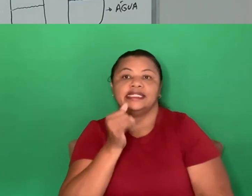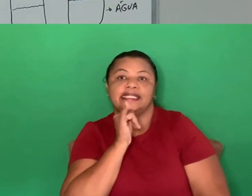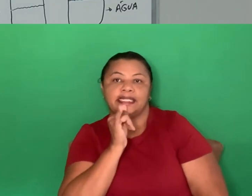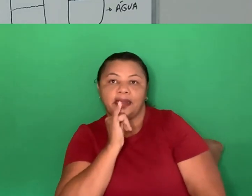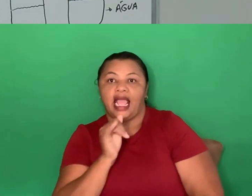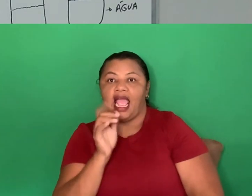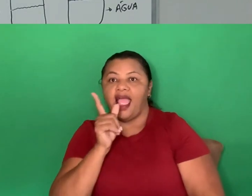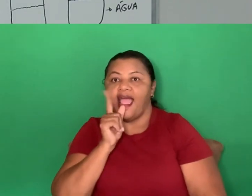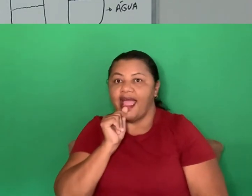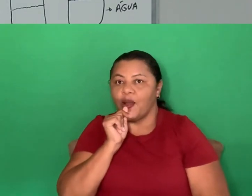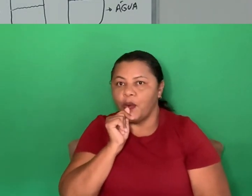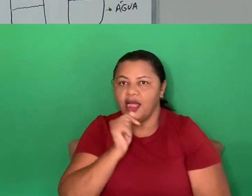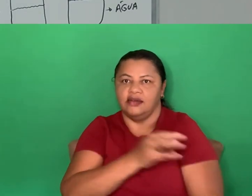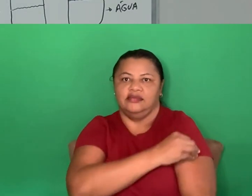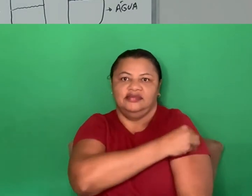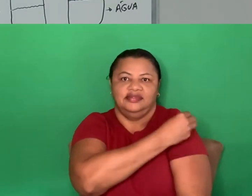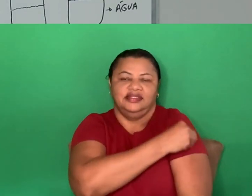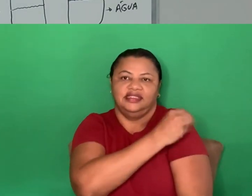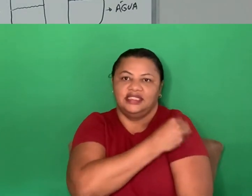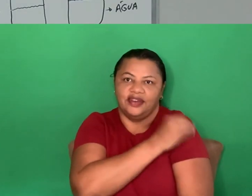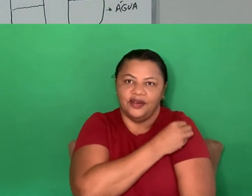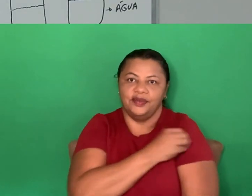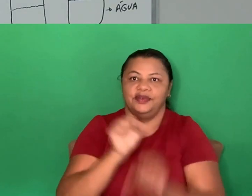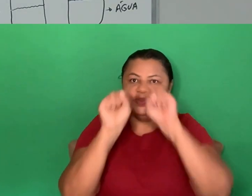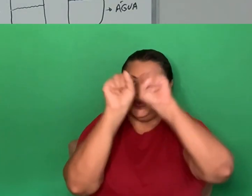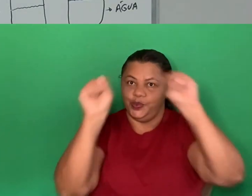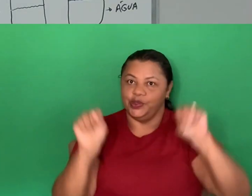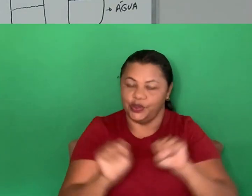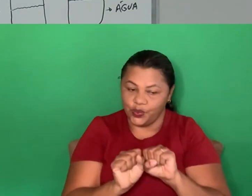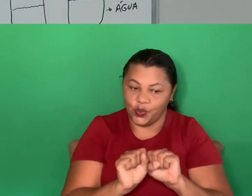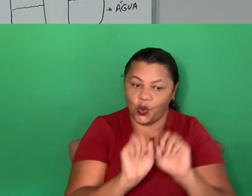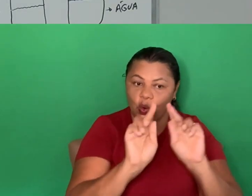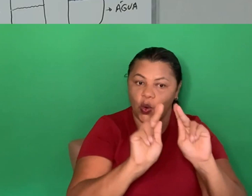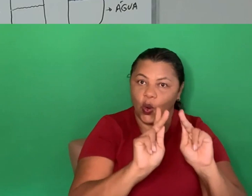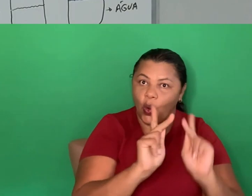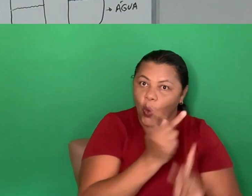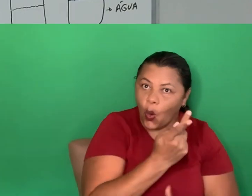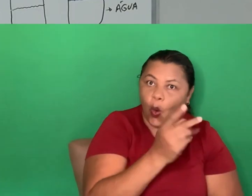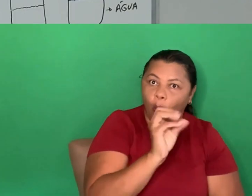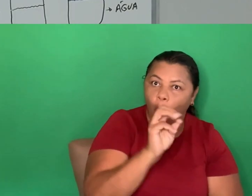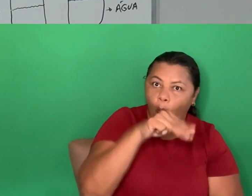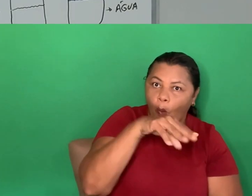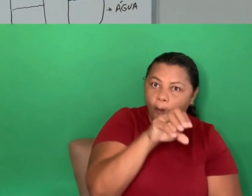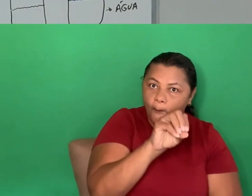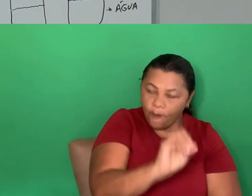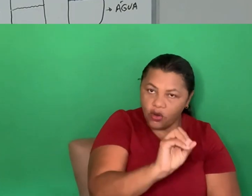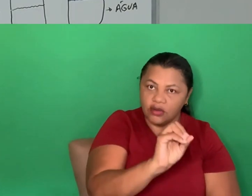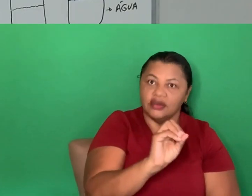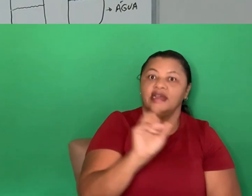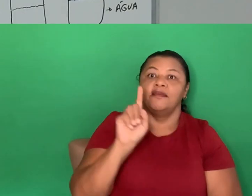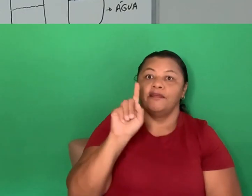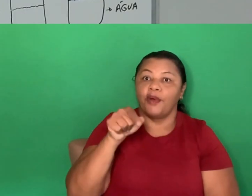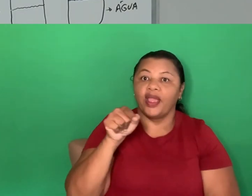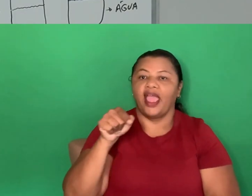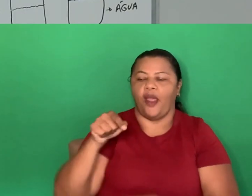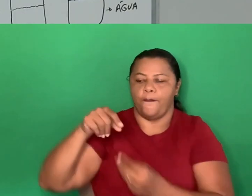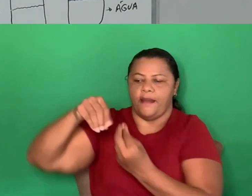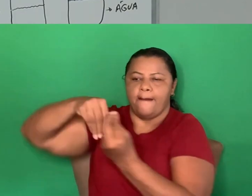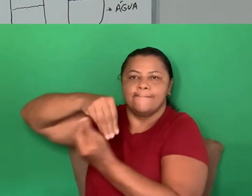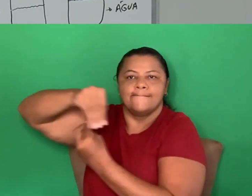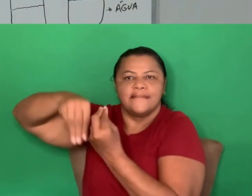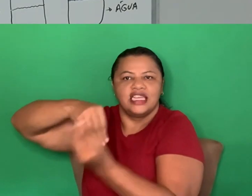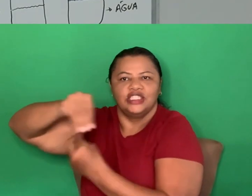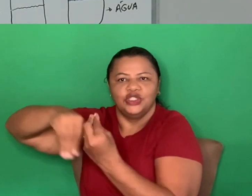cá, vejam que um sistema pode ser homogêneo ou heterogêneo. Um sistema homogêneo pode ser uma única